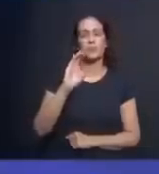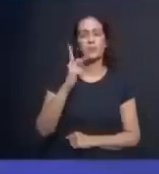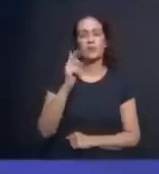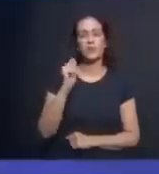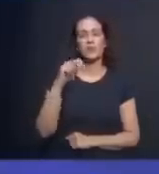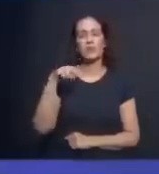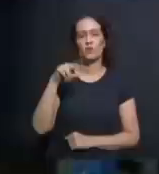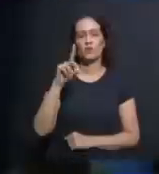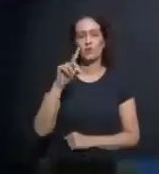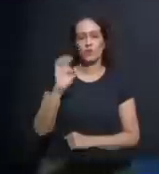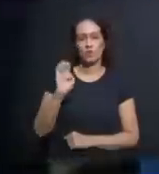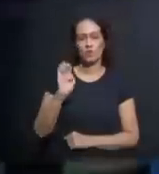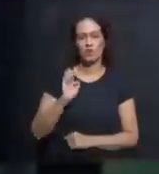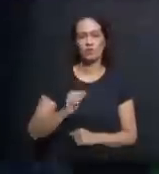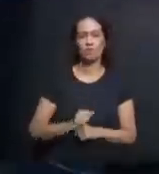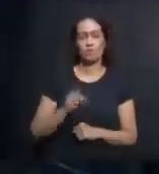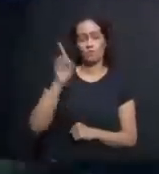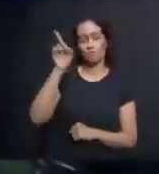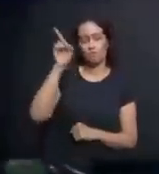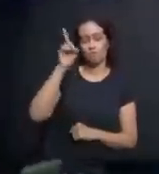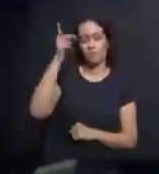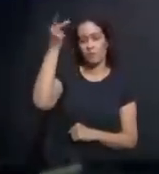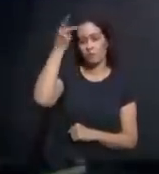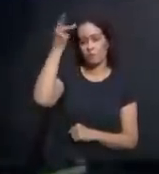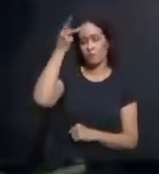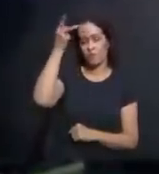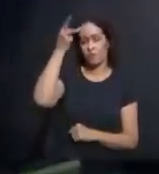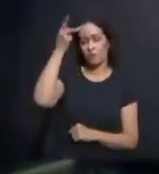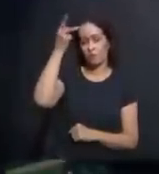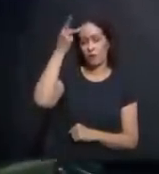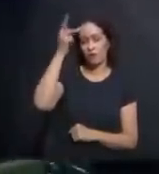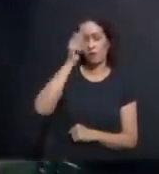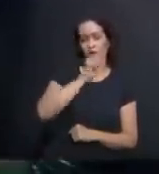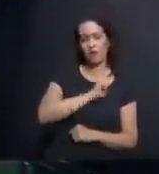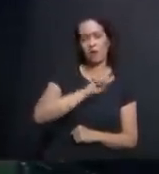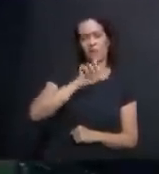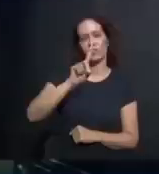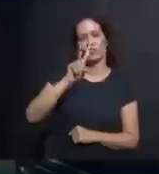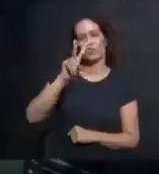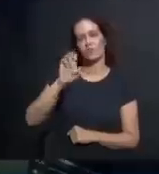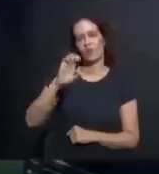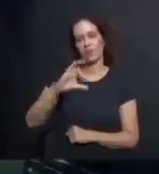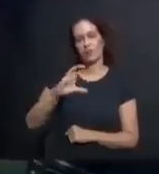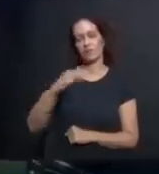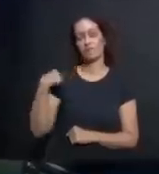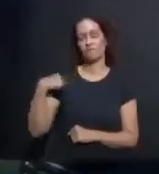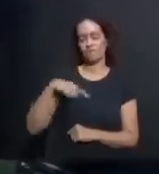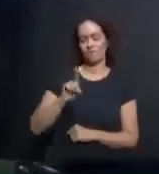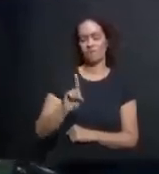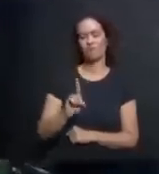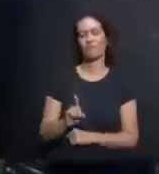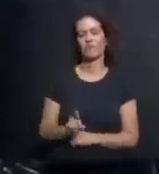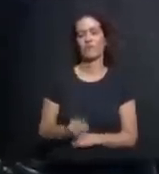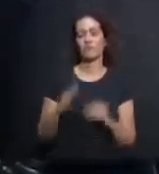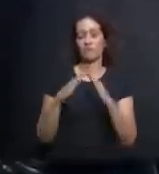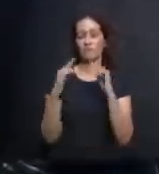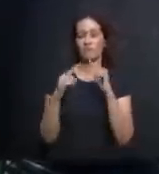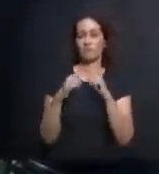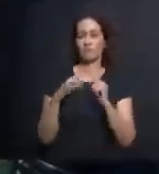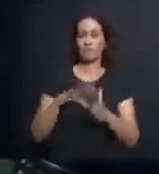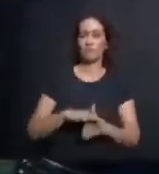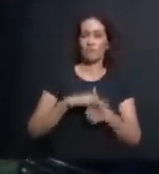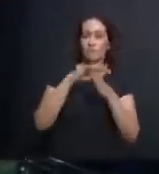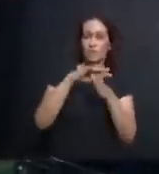lá da ADVEC São Paulo. Você que é de São Paulo, está de bobeira lá. Vai na igreja desse homem aqui que você vai ver um líder de jovem louco por